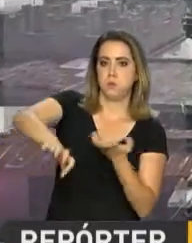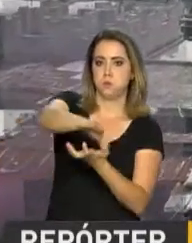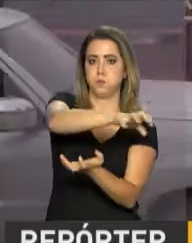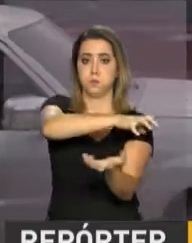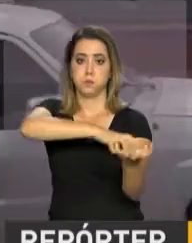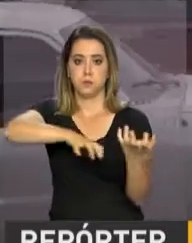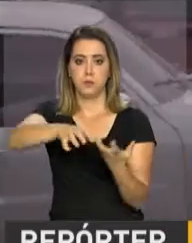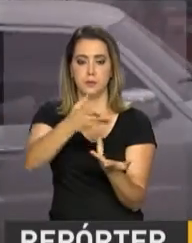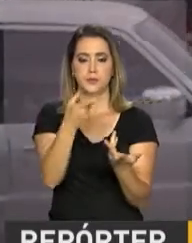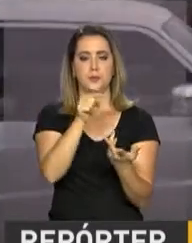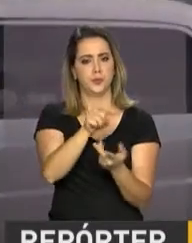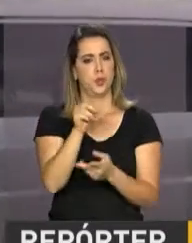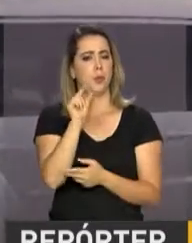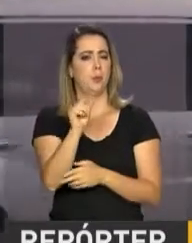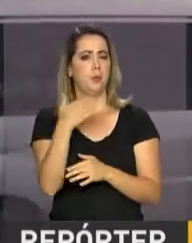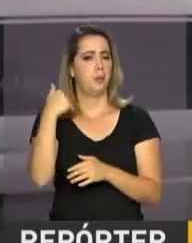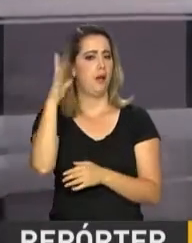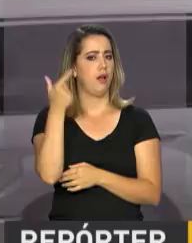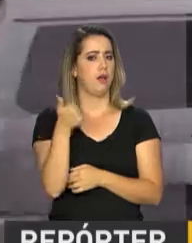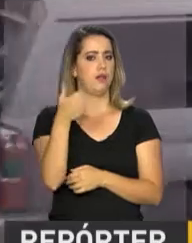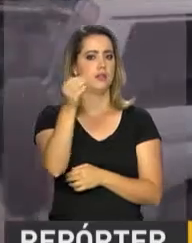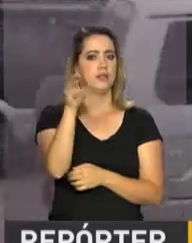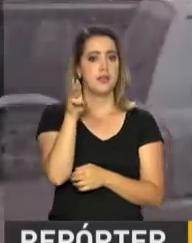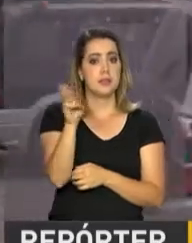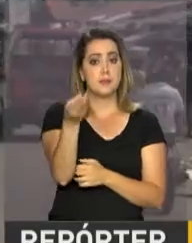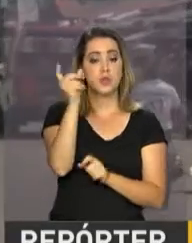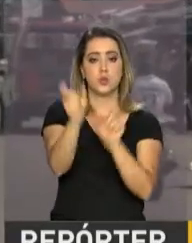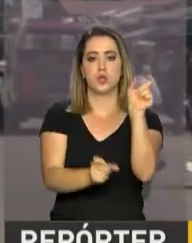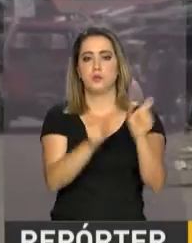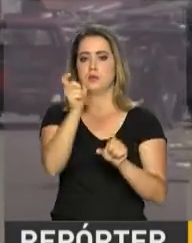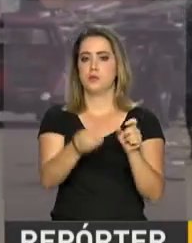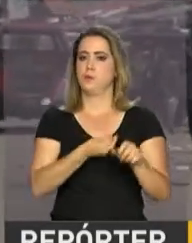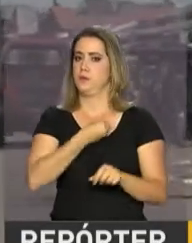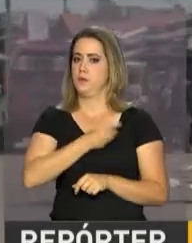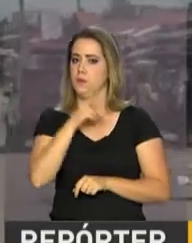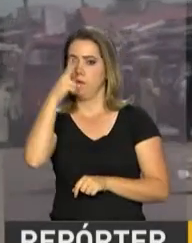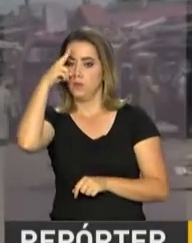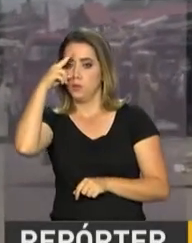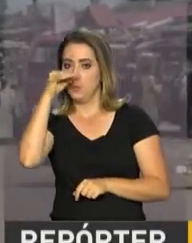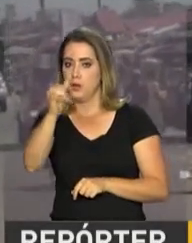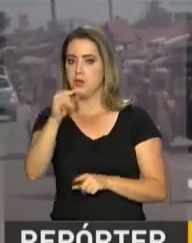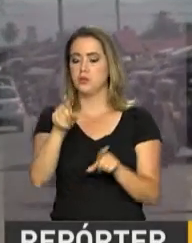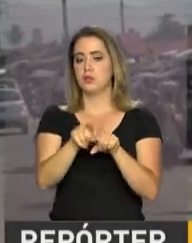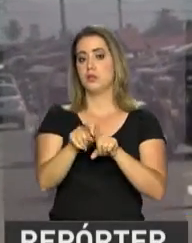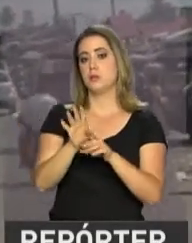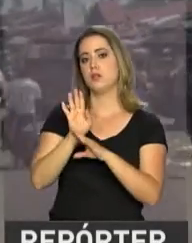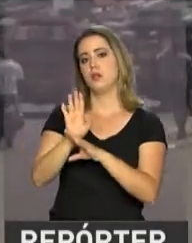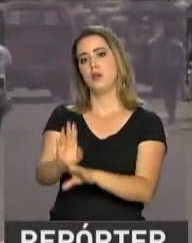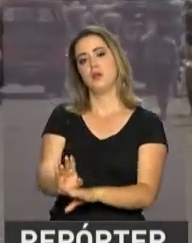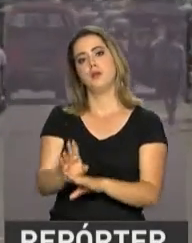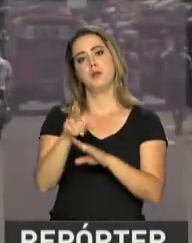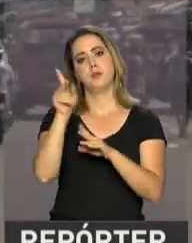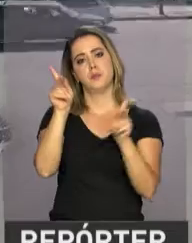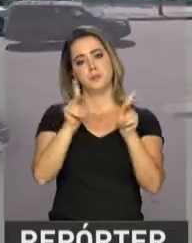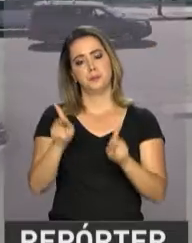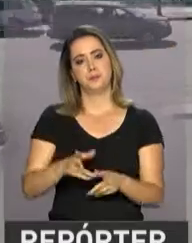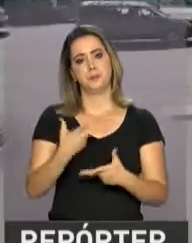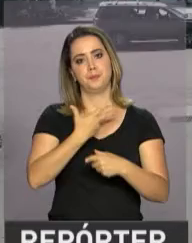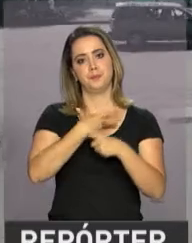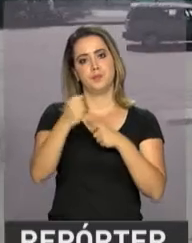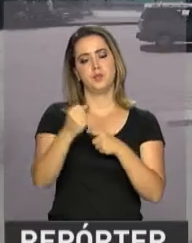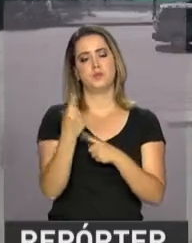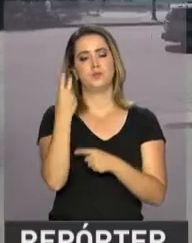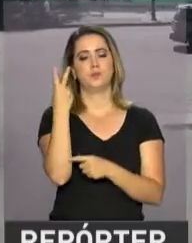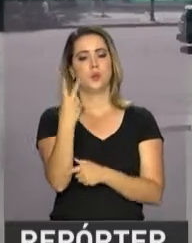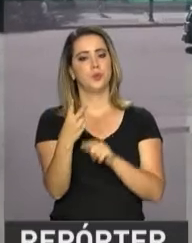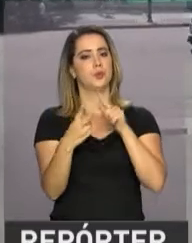guerra civil com pouco mais de 10 milhões de habitantes o haiti também teve o apoio da missão de paz para superar dois